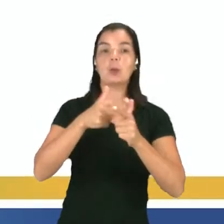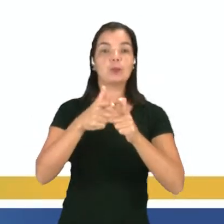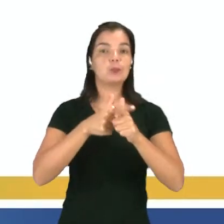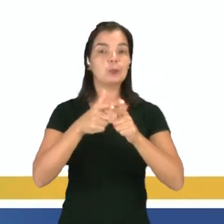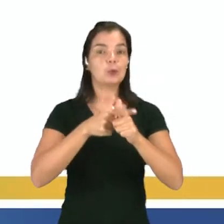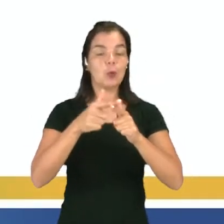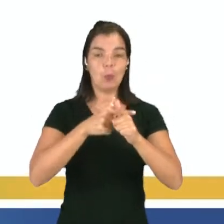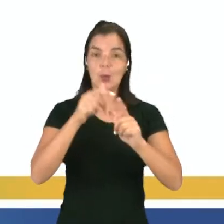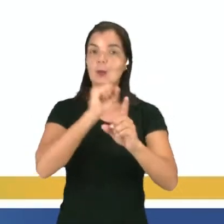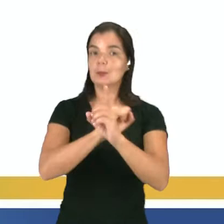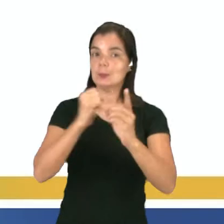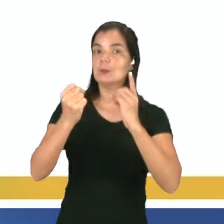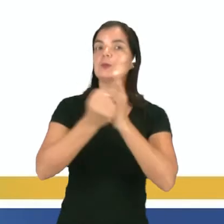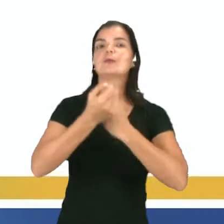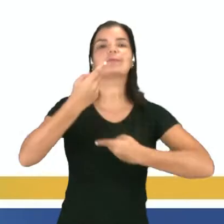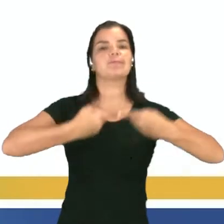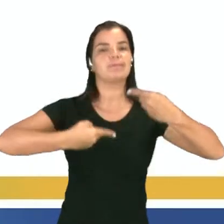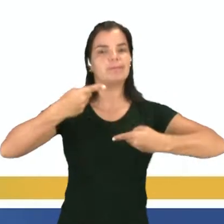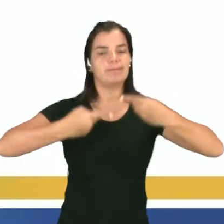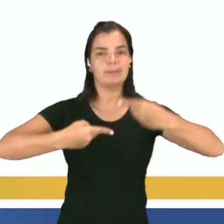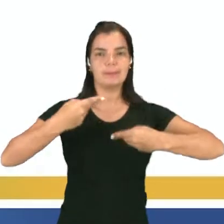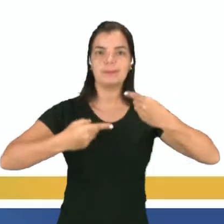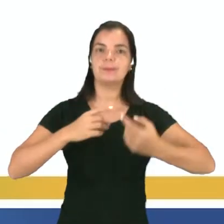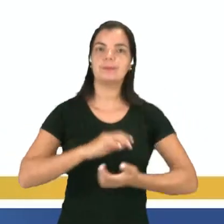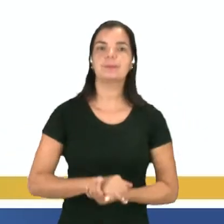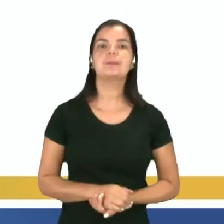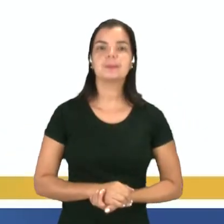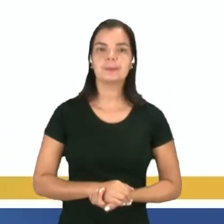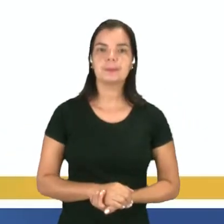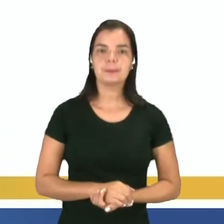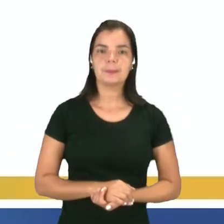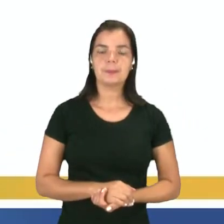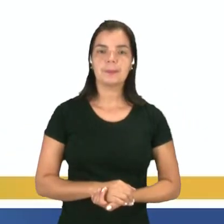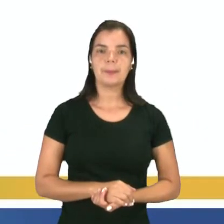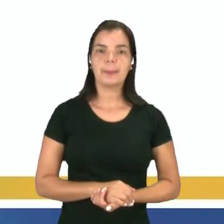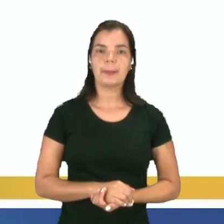problemas sociais e políticos.